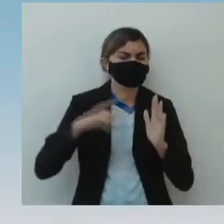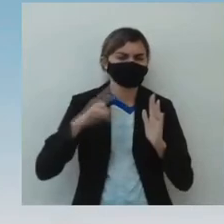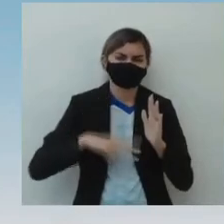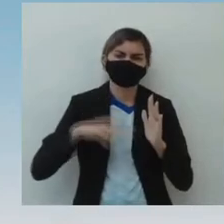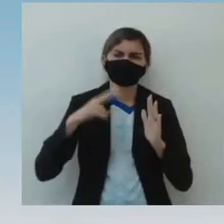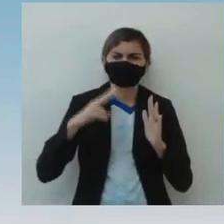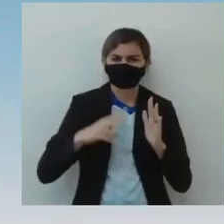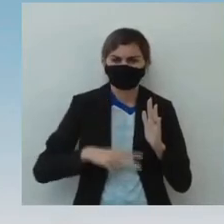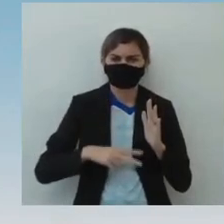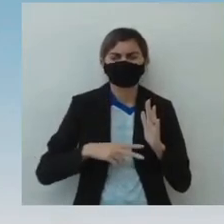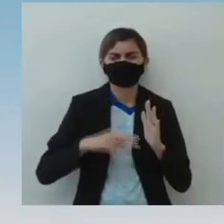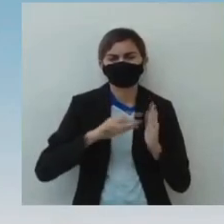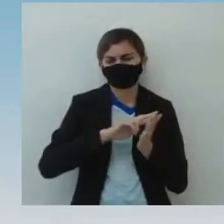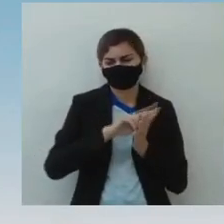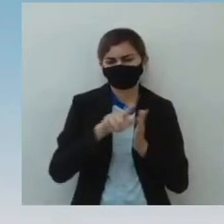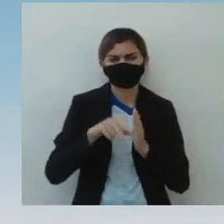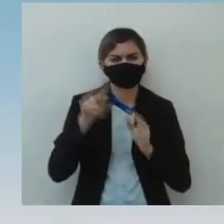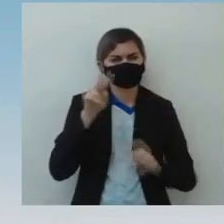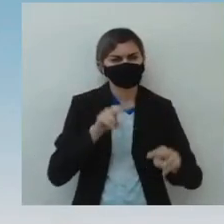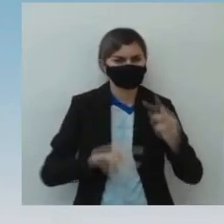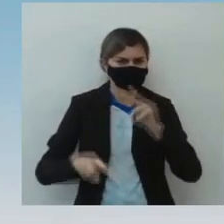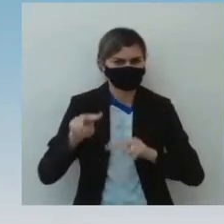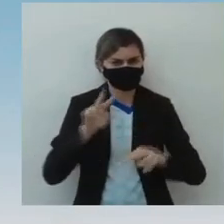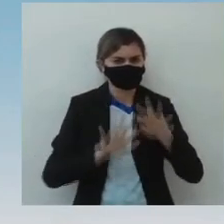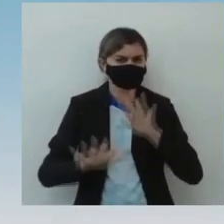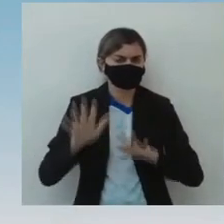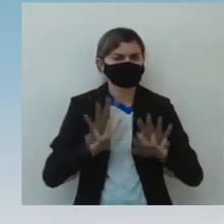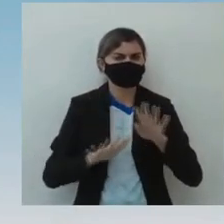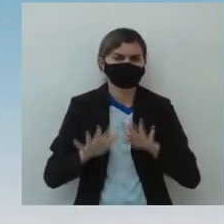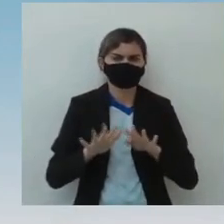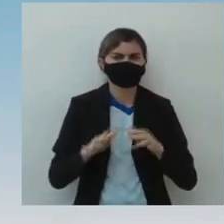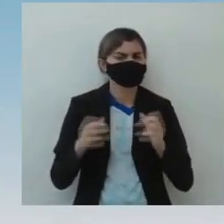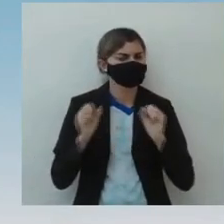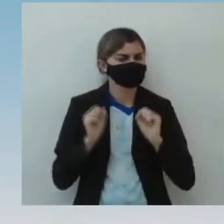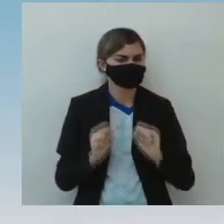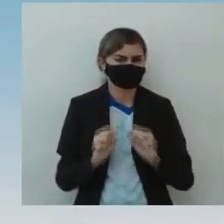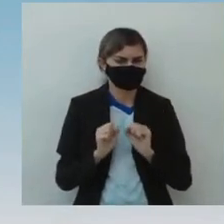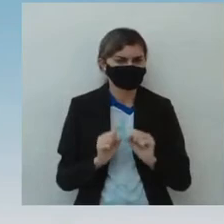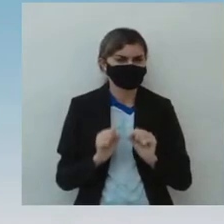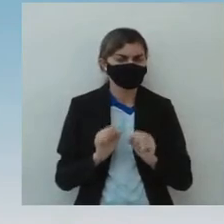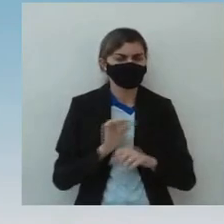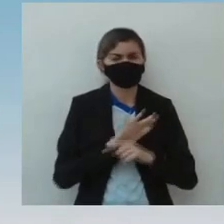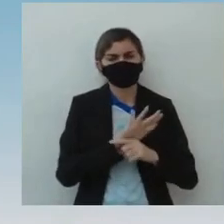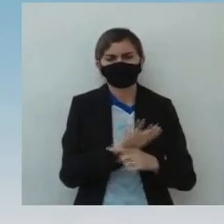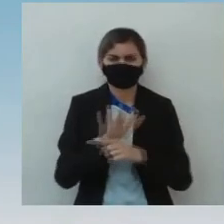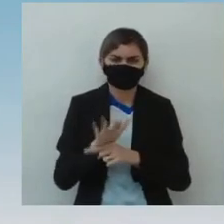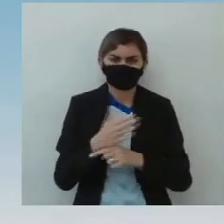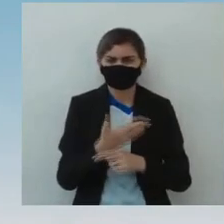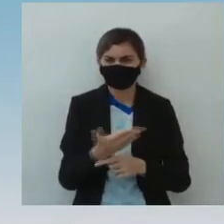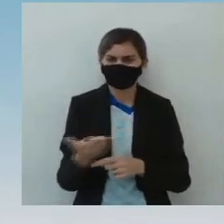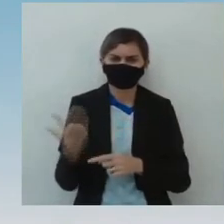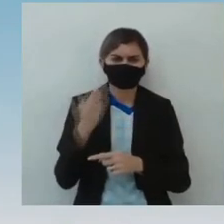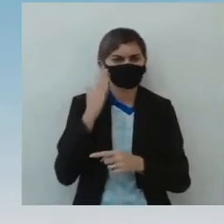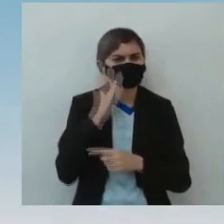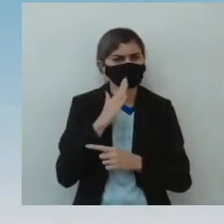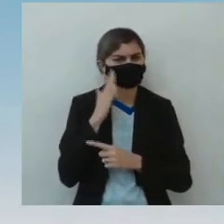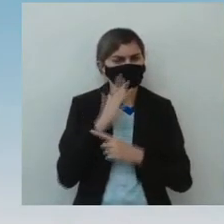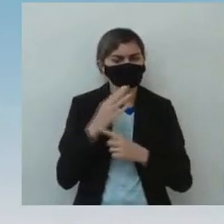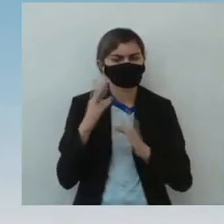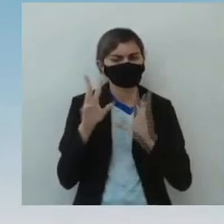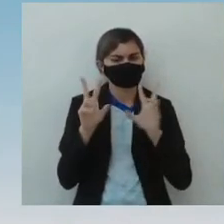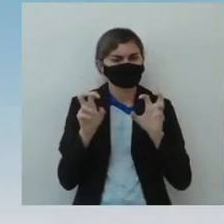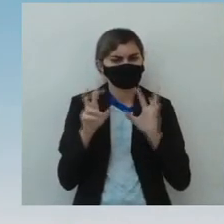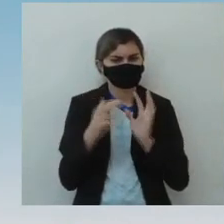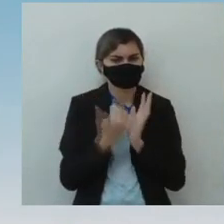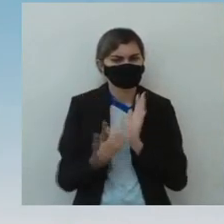o as patas visuais cuidadosamente pode ajudar você a compreender os